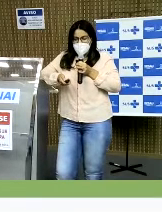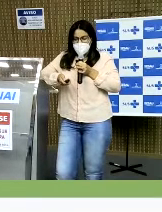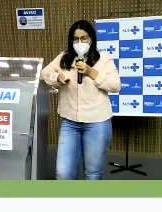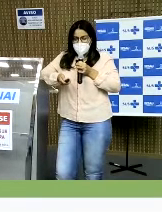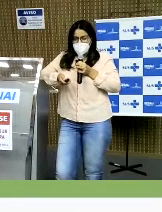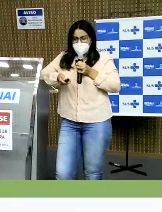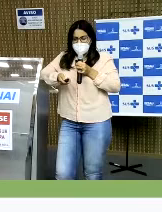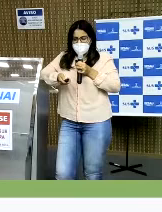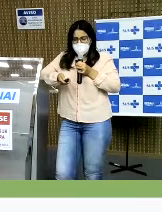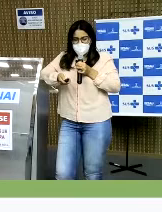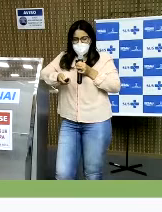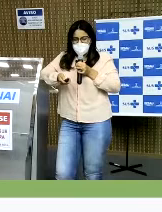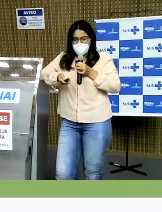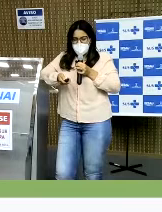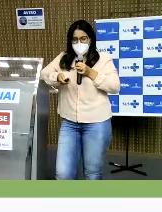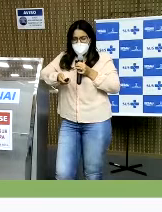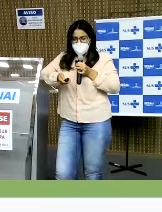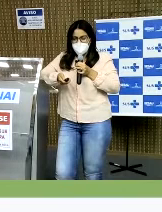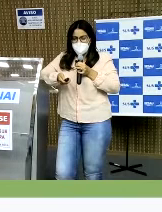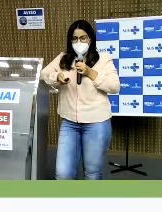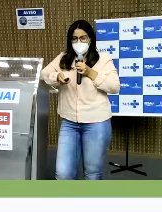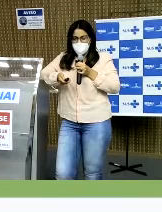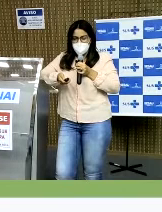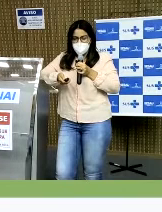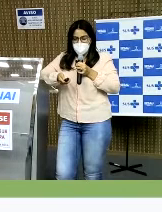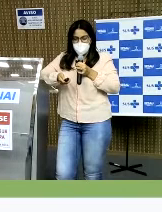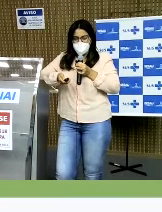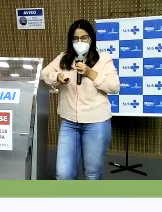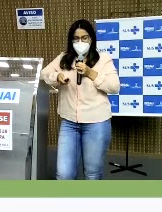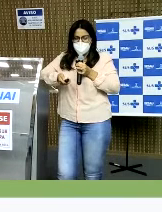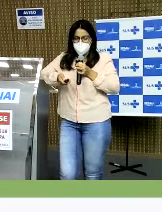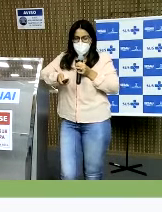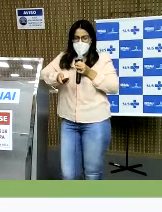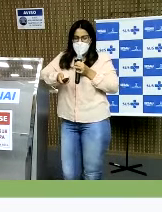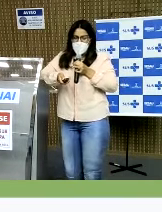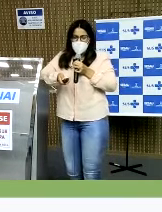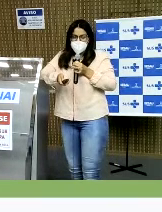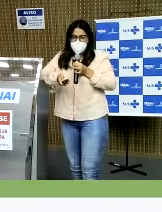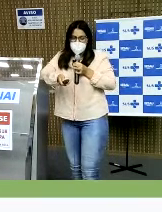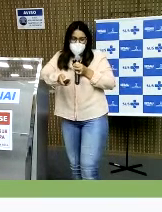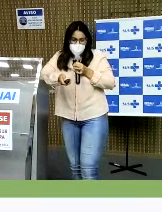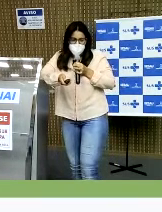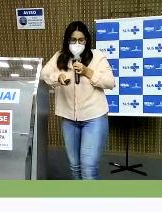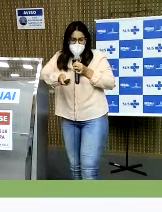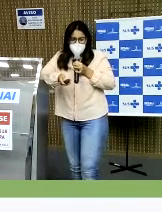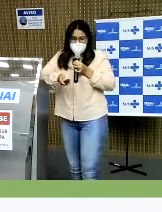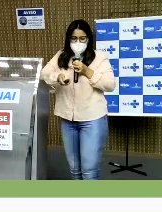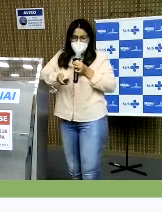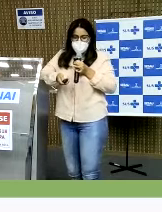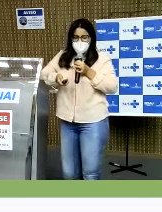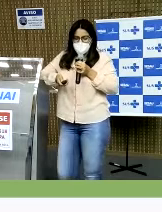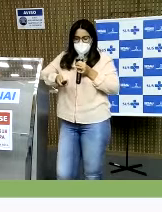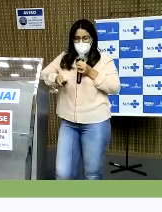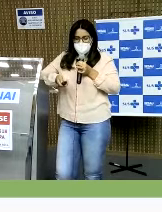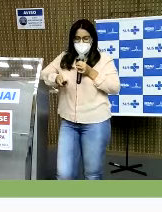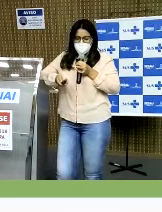Em 2020, 317. Em primeiro semestre de 2021, 170. Consultas médicas de pré-natal a